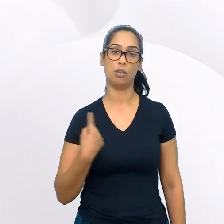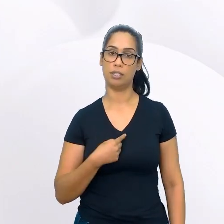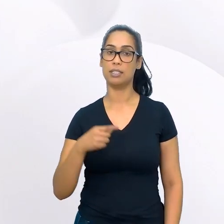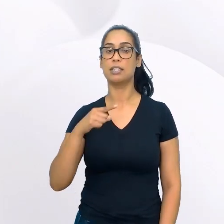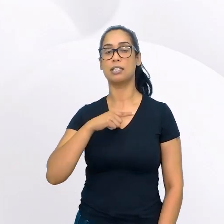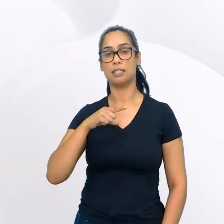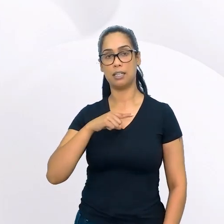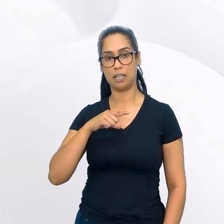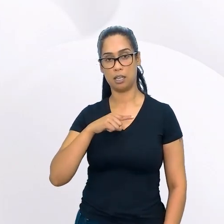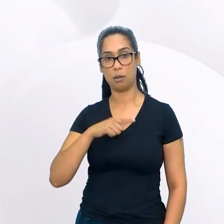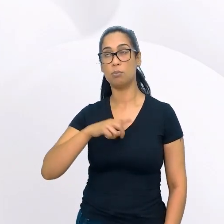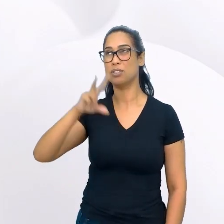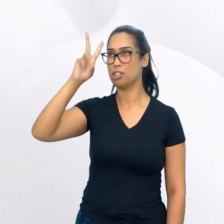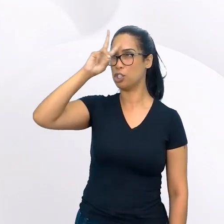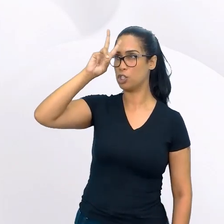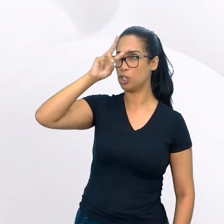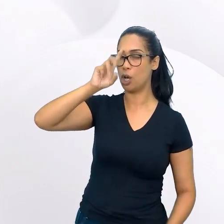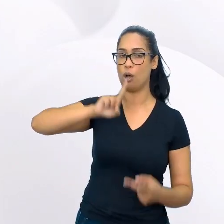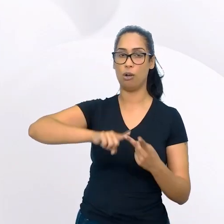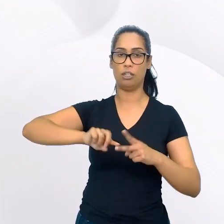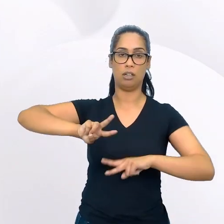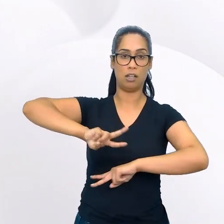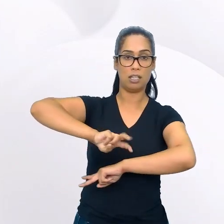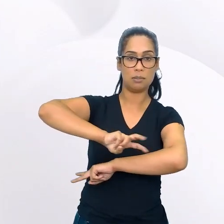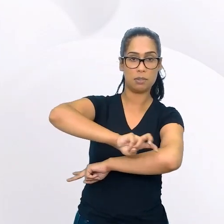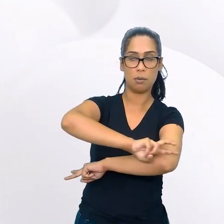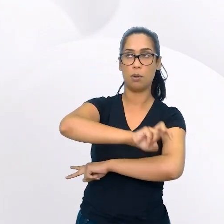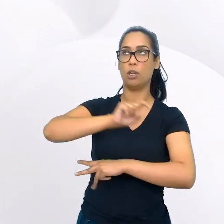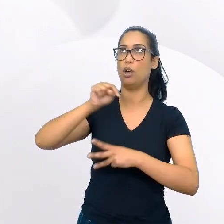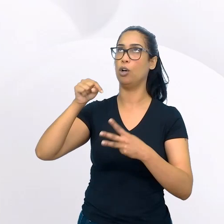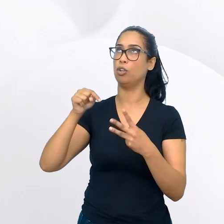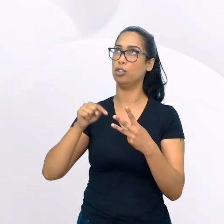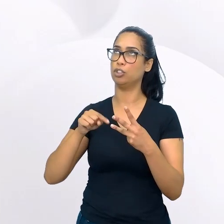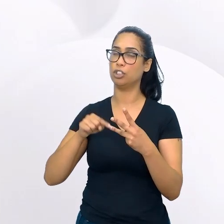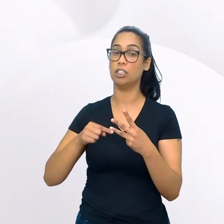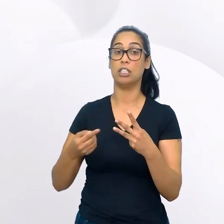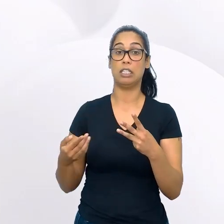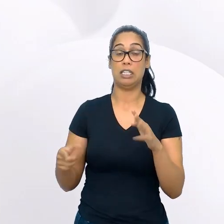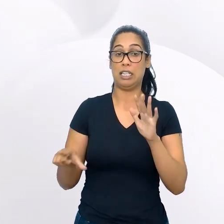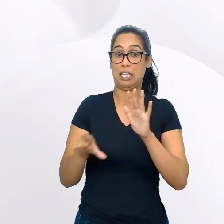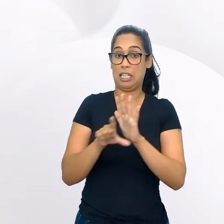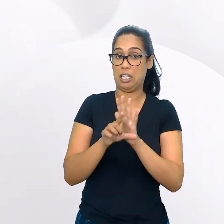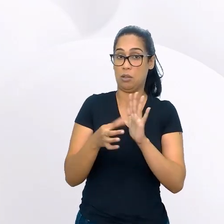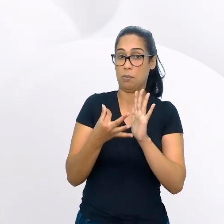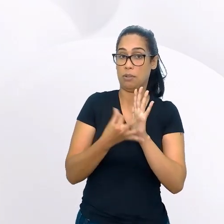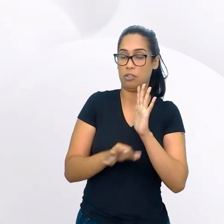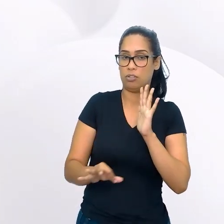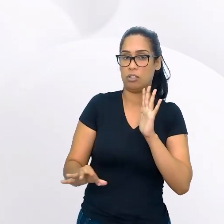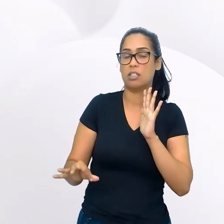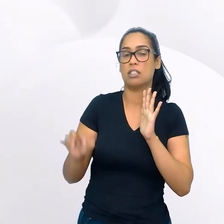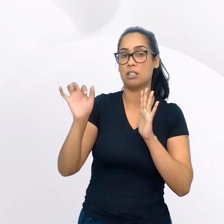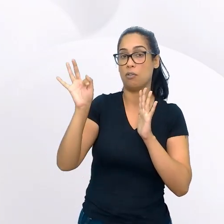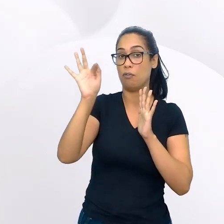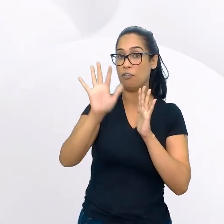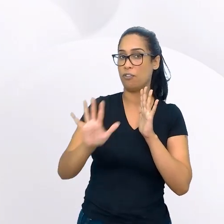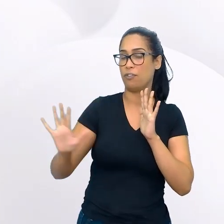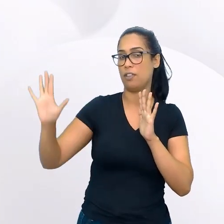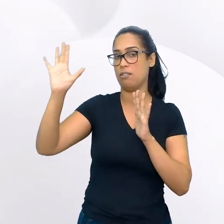epistemológica E Agora Nós temos uma Legislação Federal que fala sobre a nossa formação